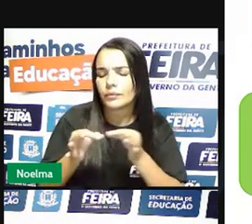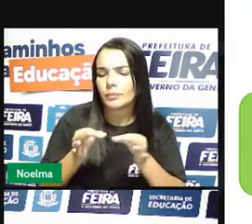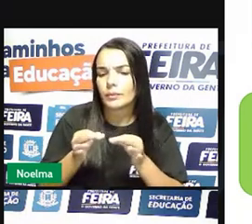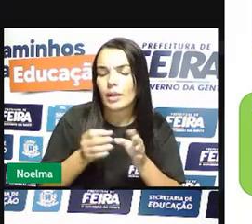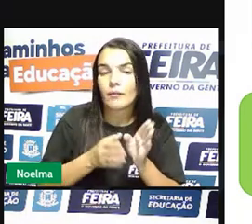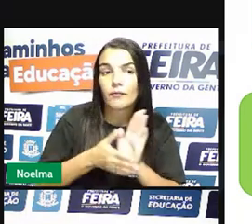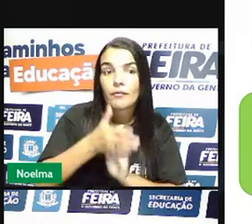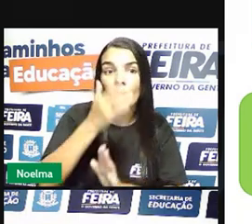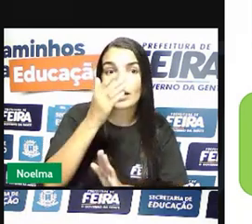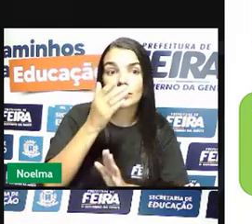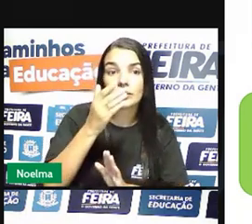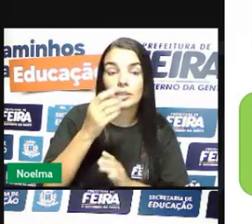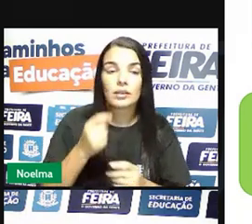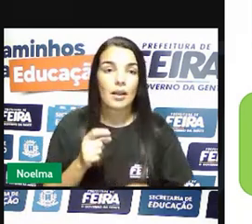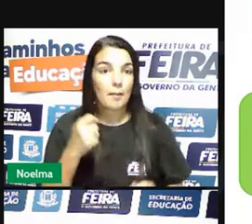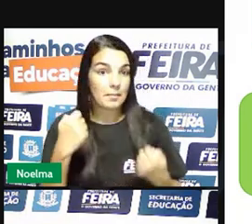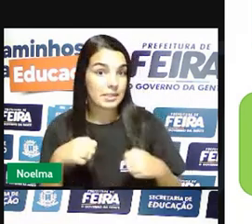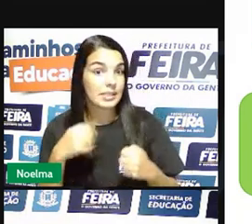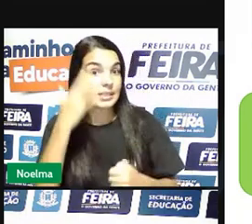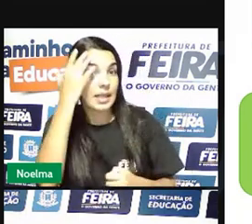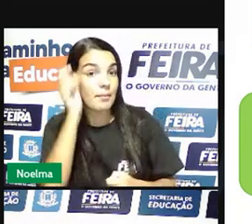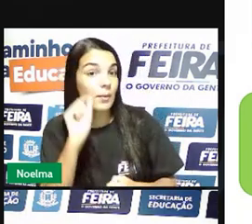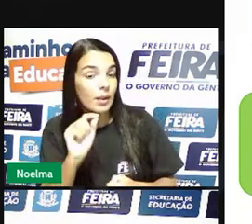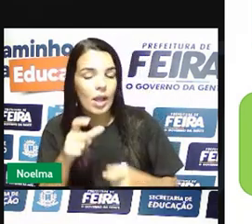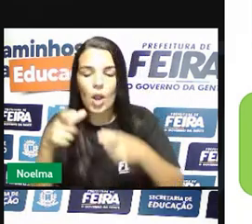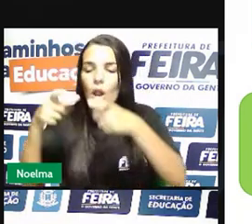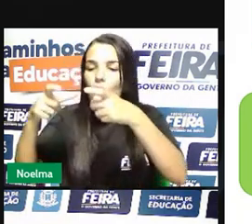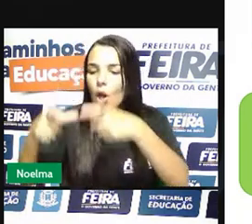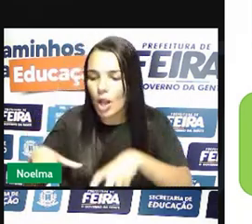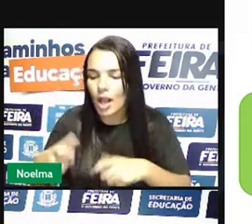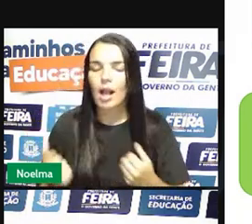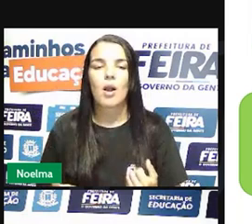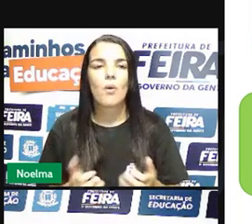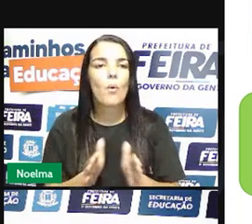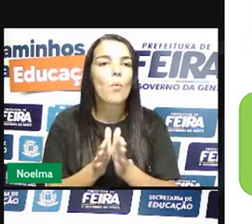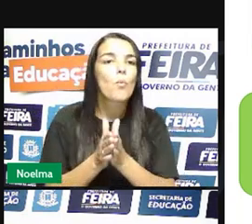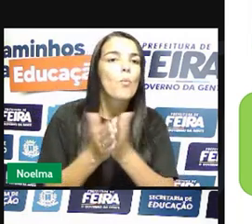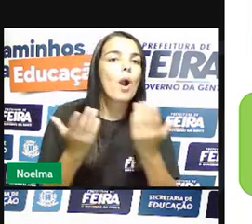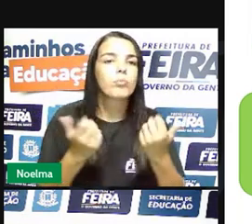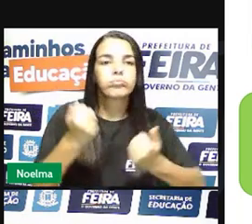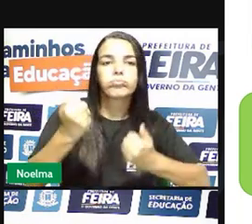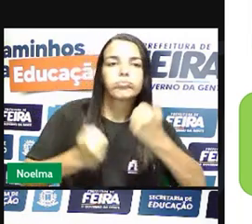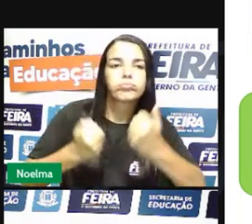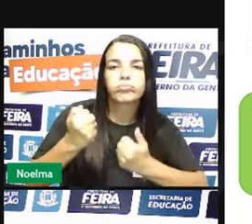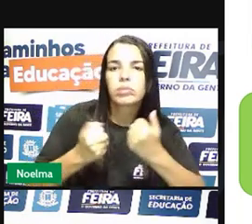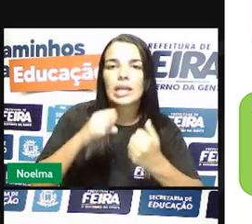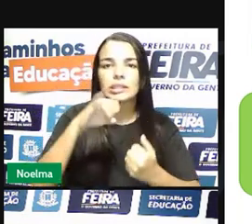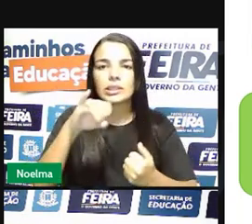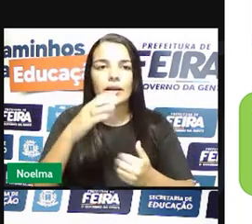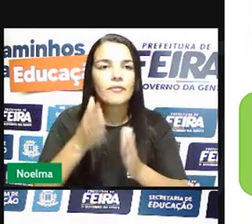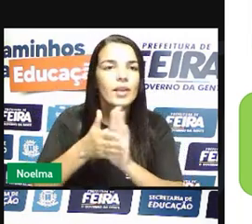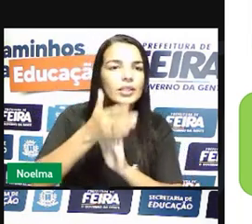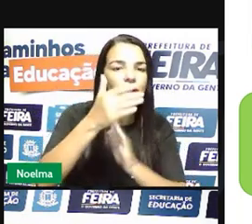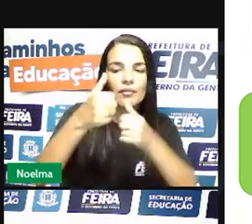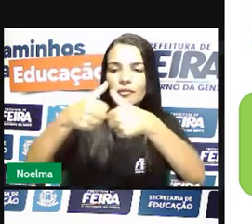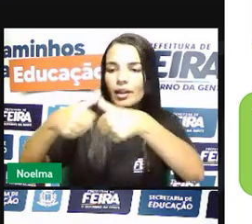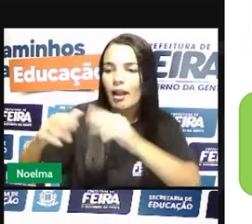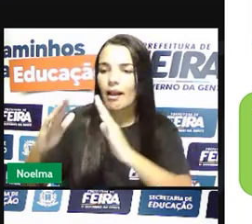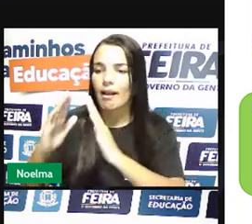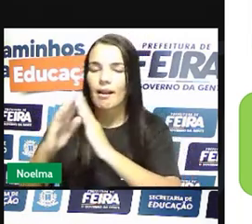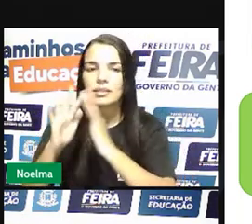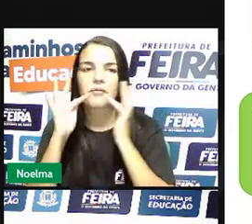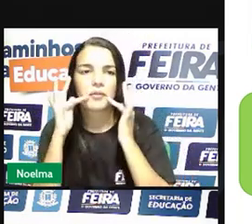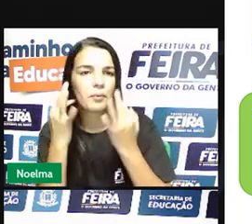o quê? Qual é o local, qual o transporte que vai utilizar, se vai ficar na casa de um parente, se vai precisar de